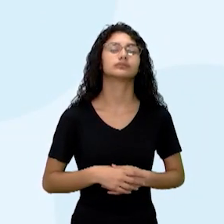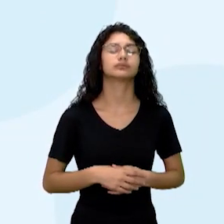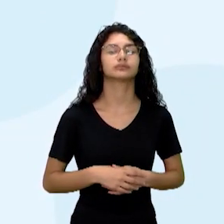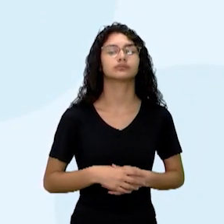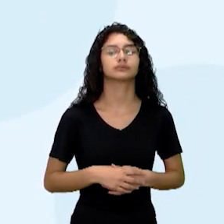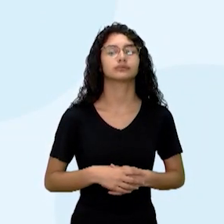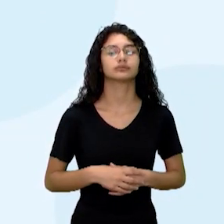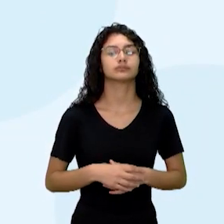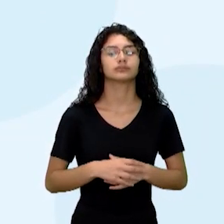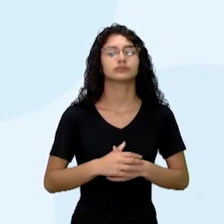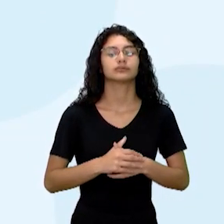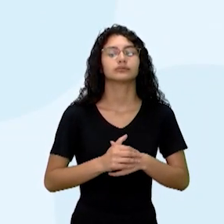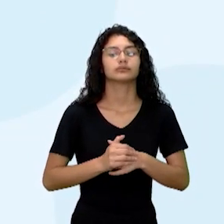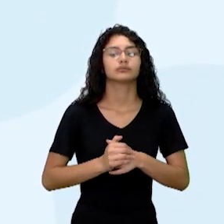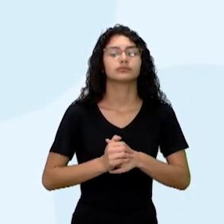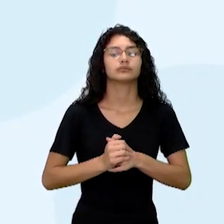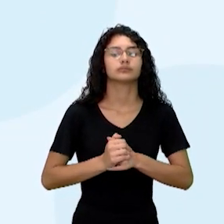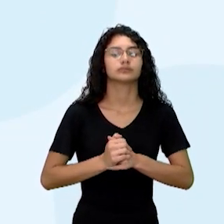Só para perguntar.